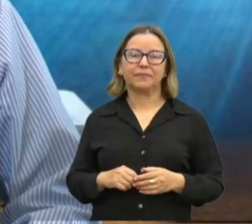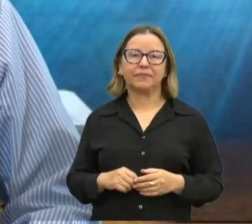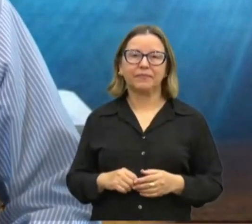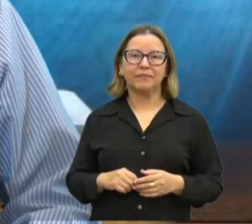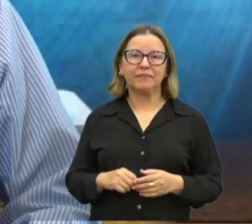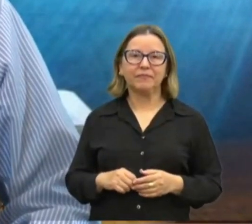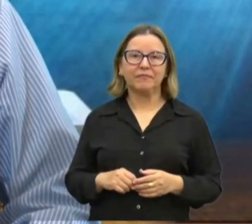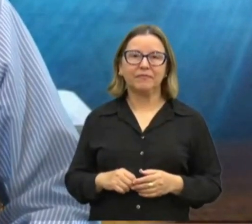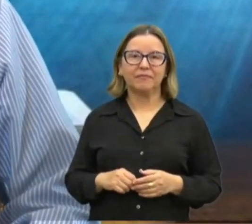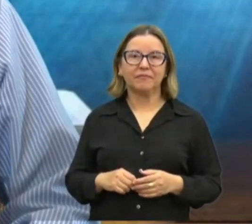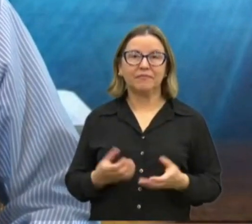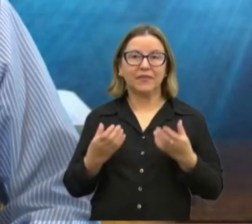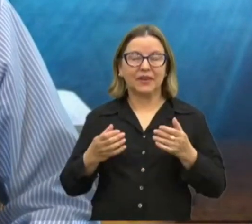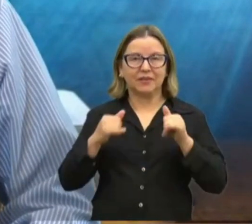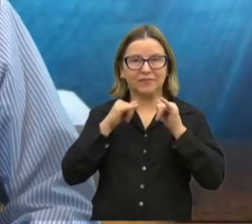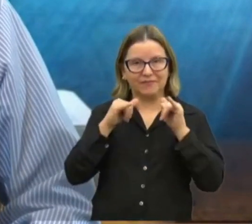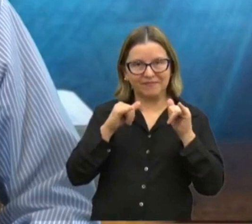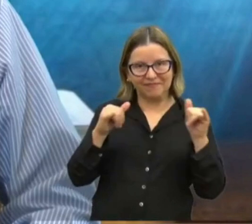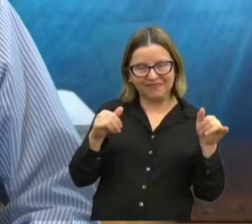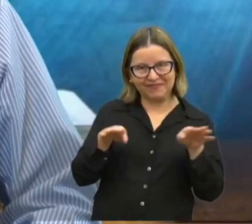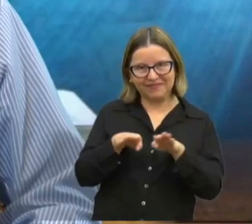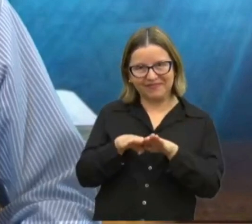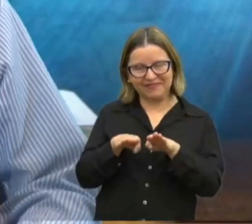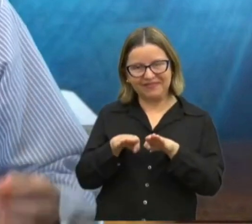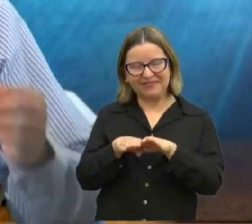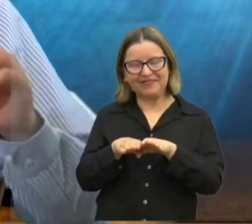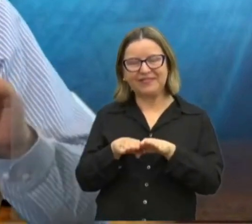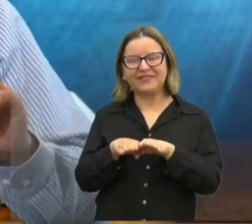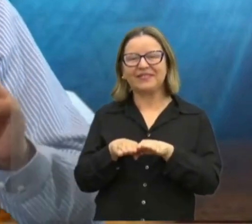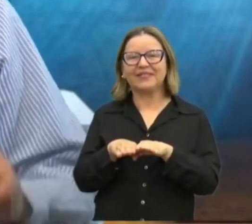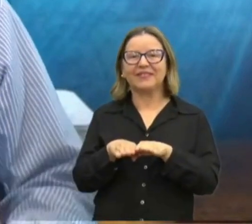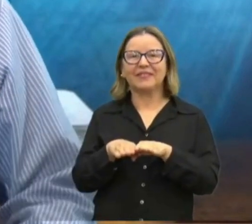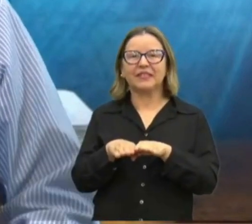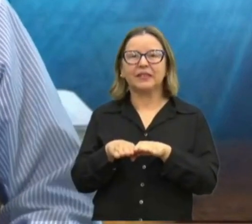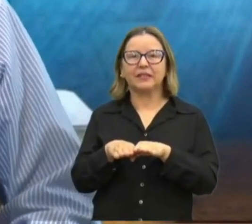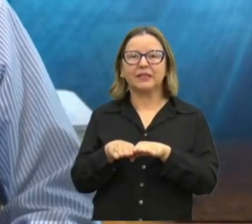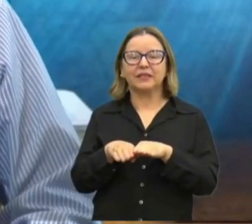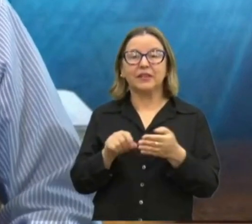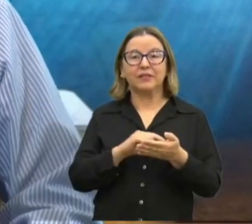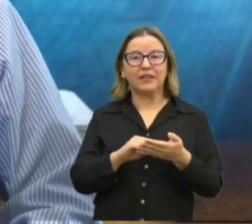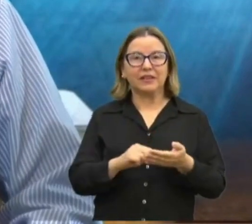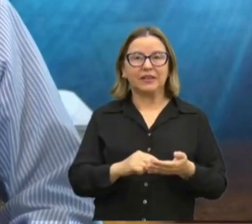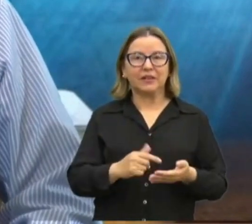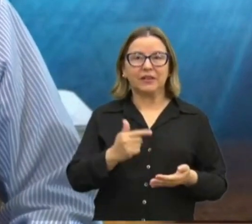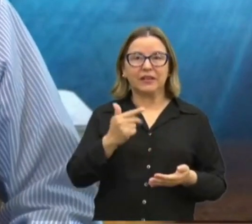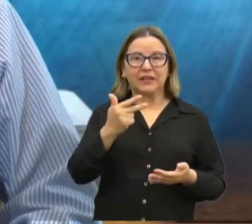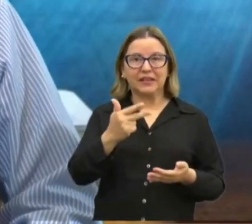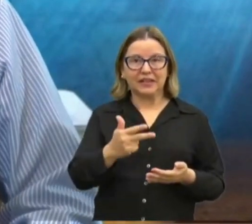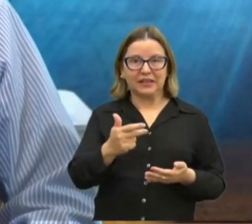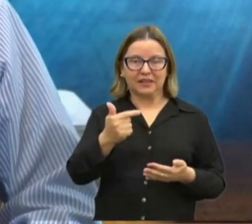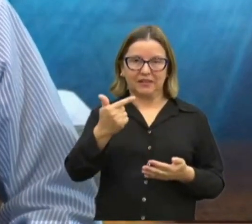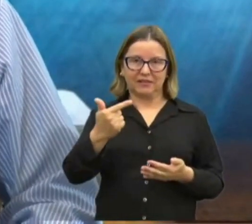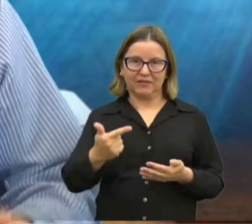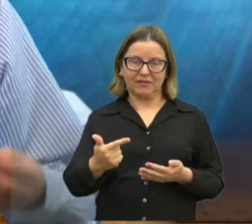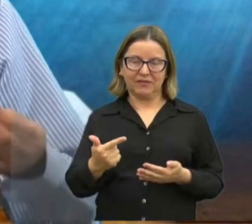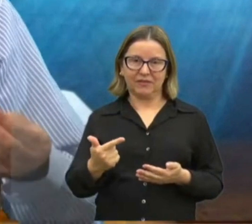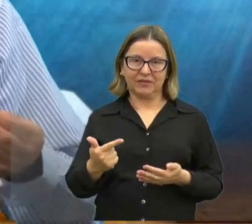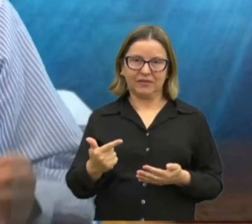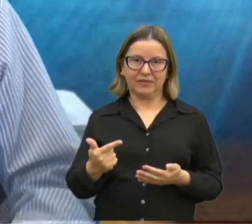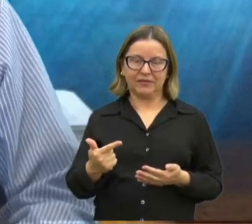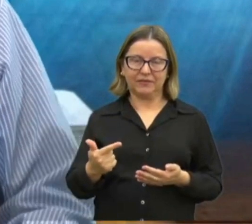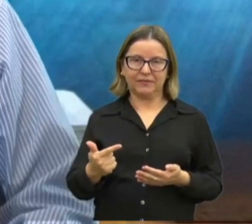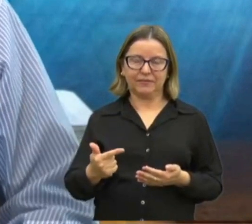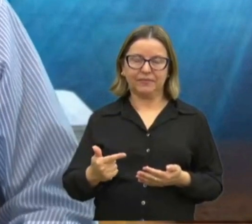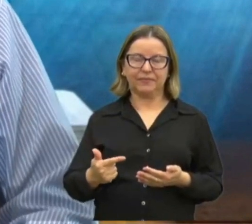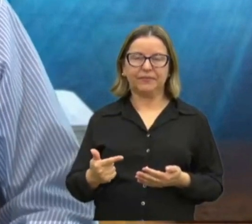E eu queria dizer também que no 32, o conteúdo